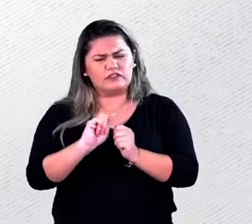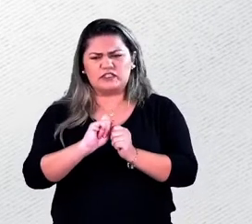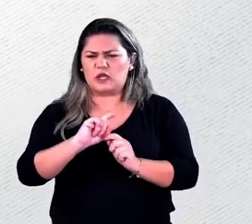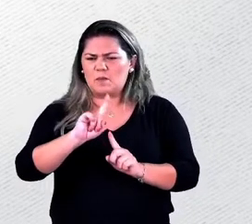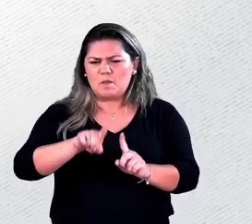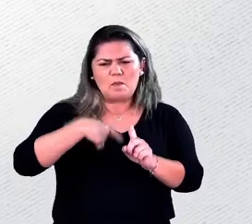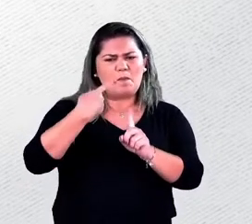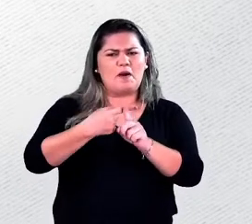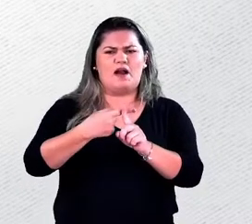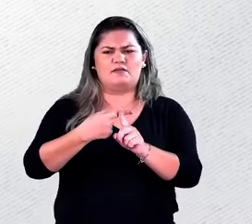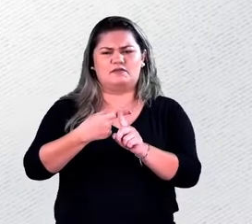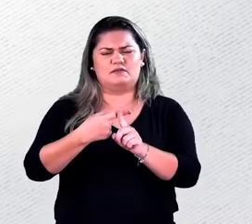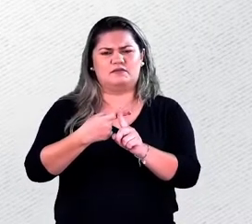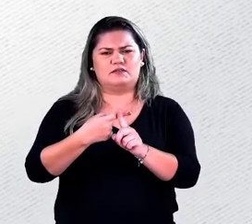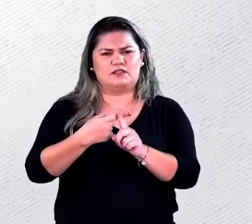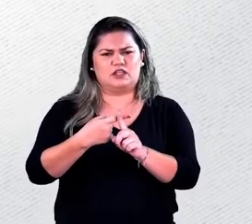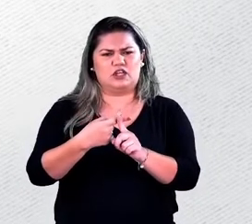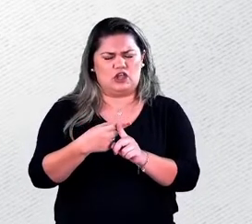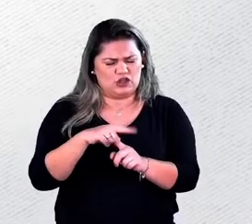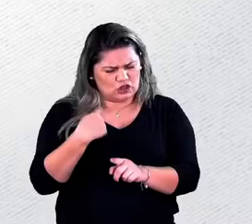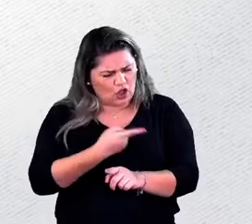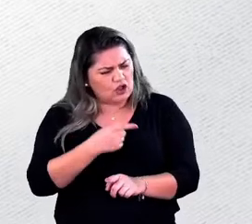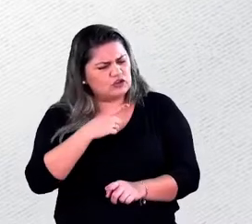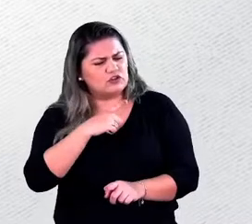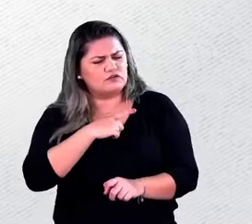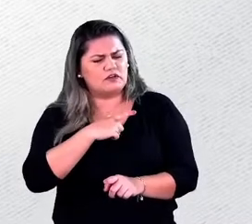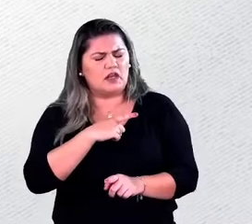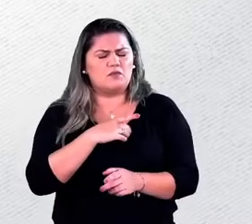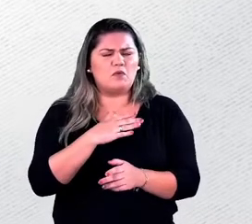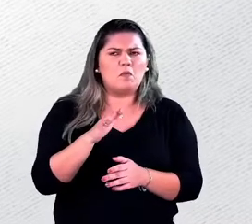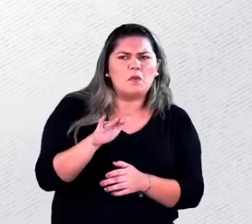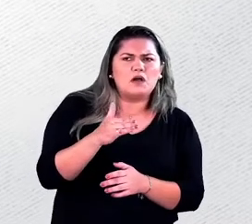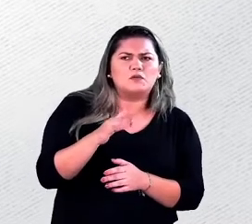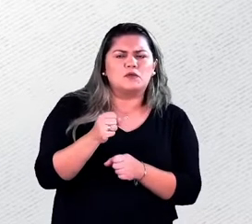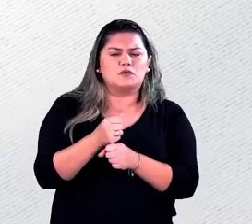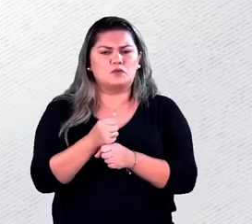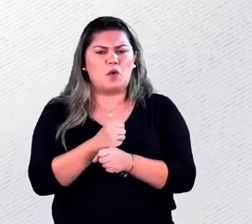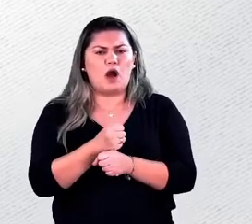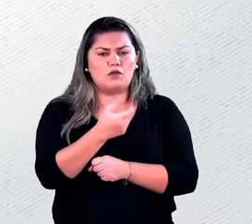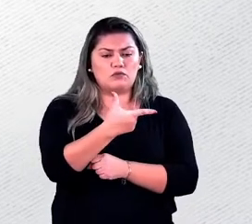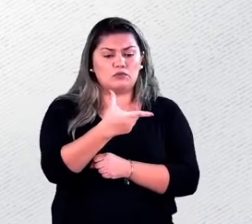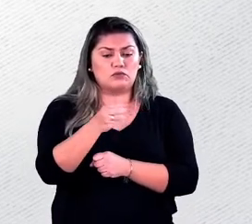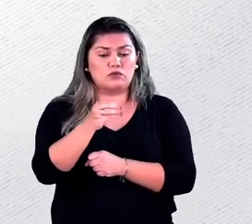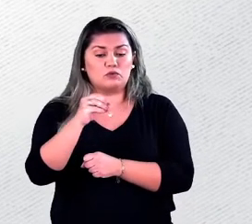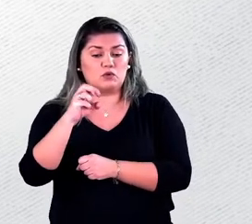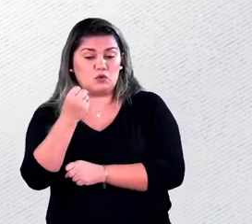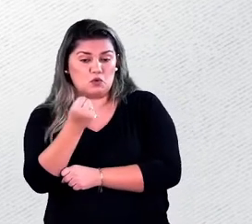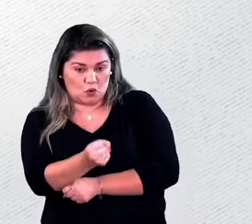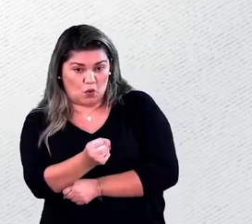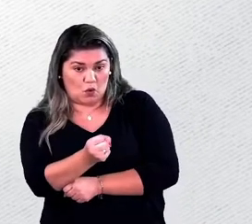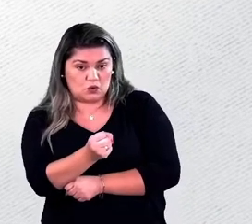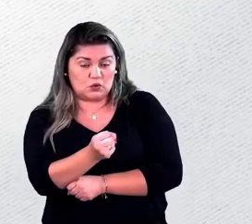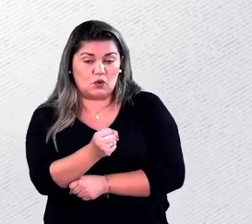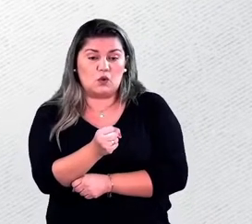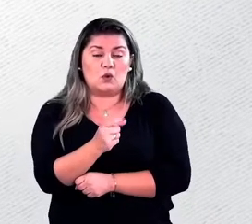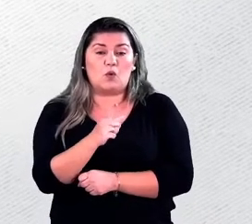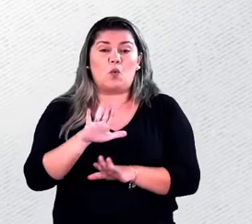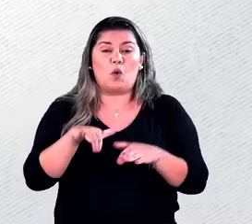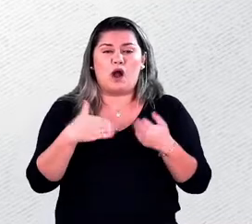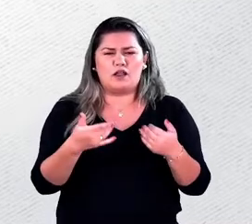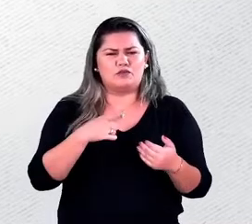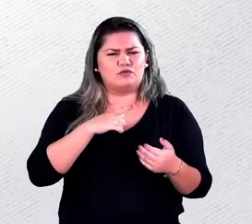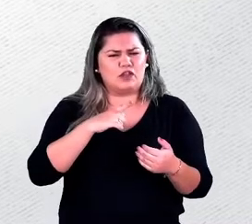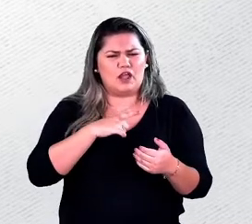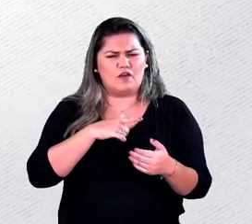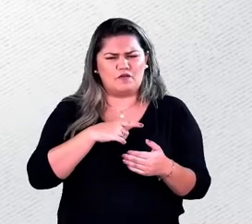tivemos é a partir principalmente de 2008 com com a crise da bolha Imobiliária nos Estados